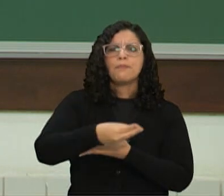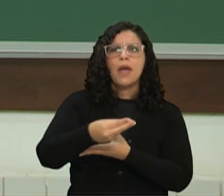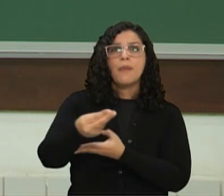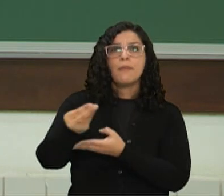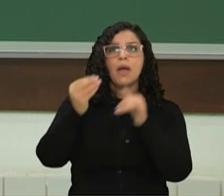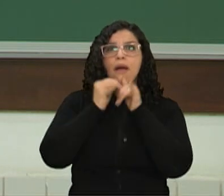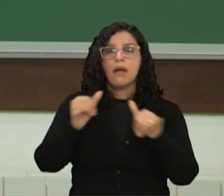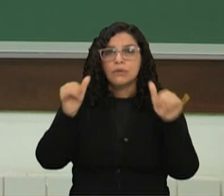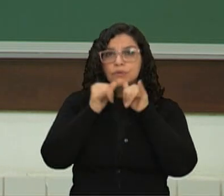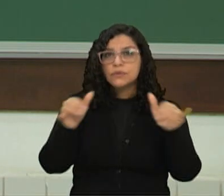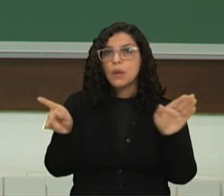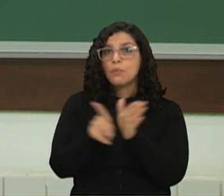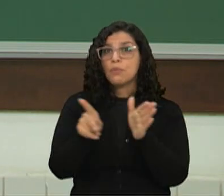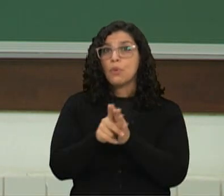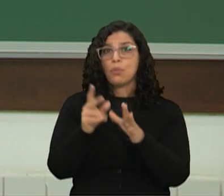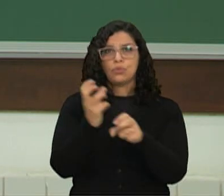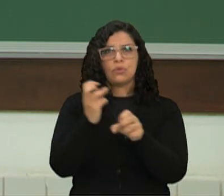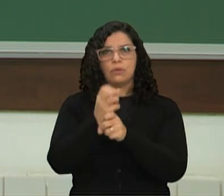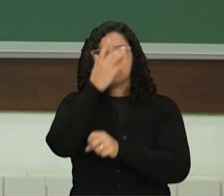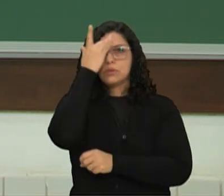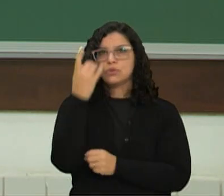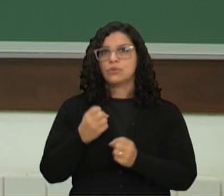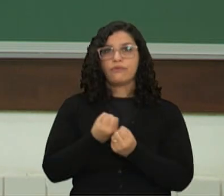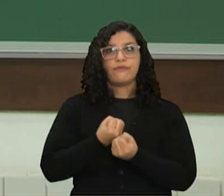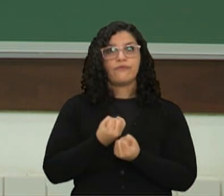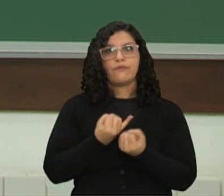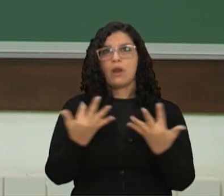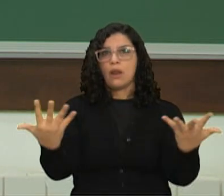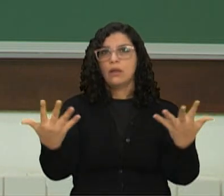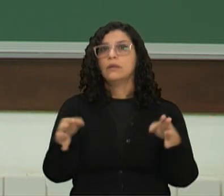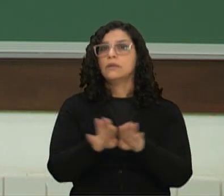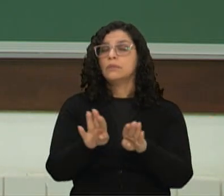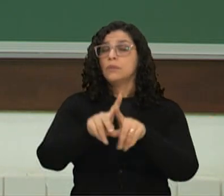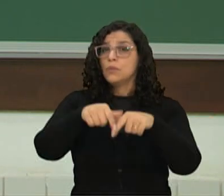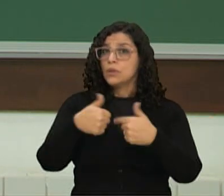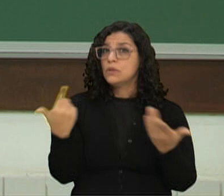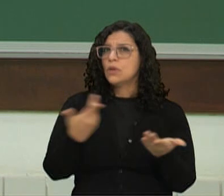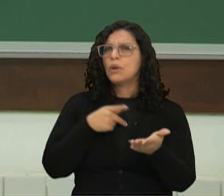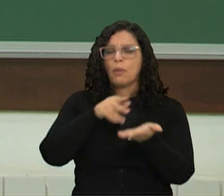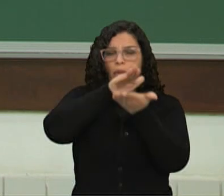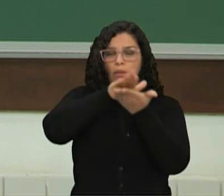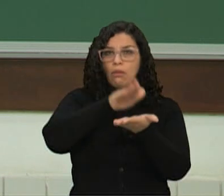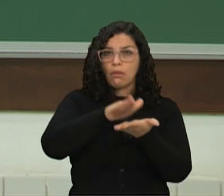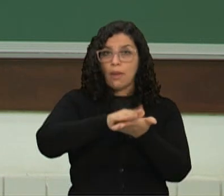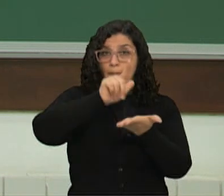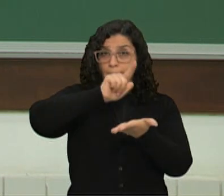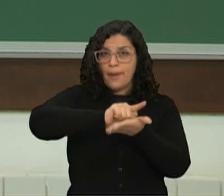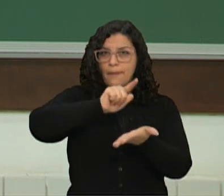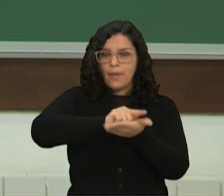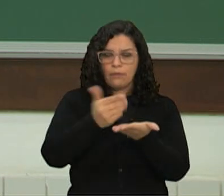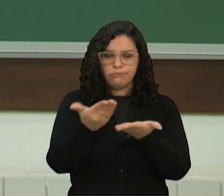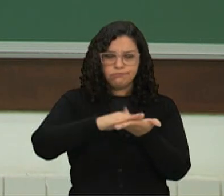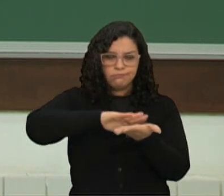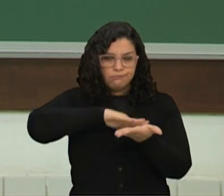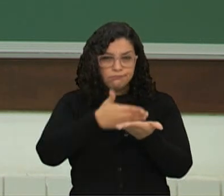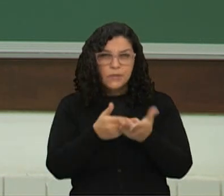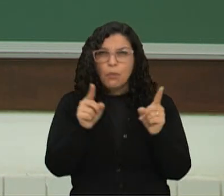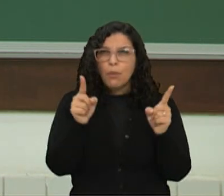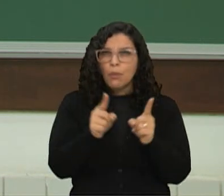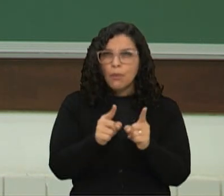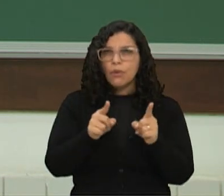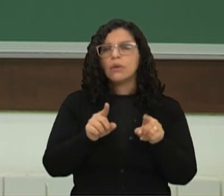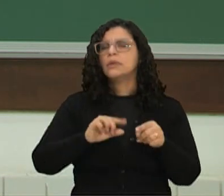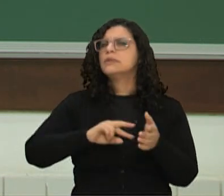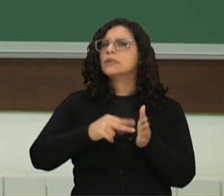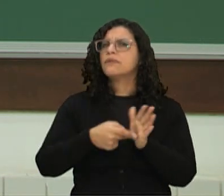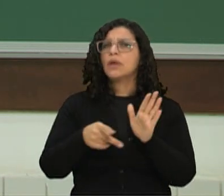coisas para uma grande quantidade de pessoas. Então ele é um impresso pequeno, de pequeno porte,